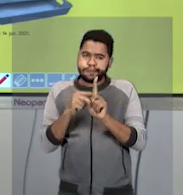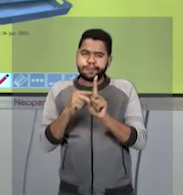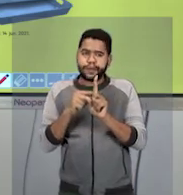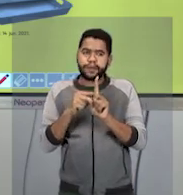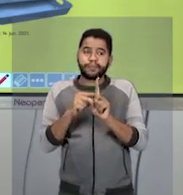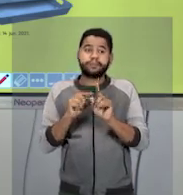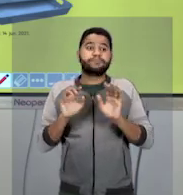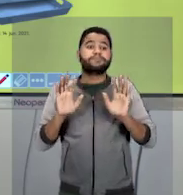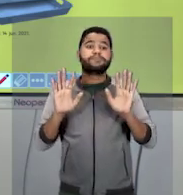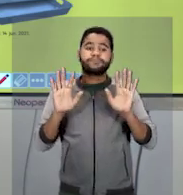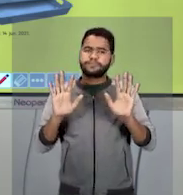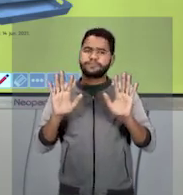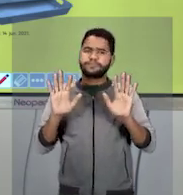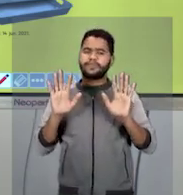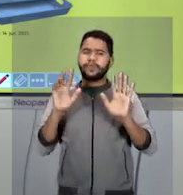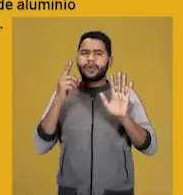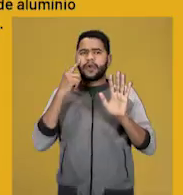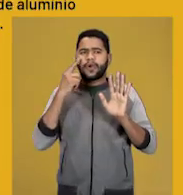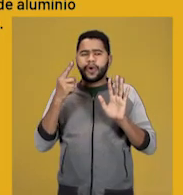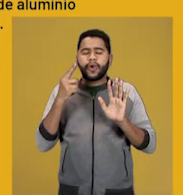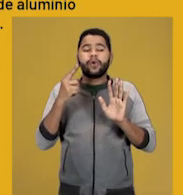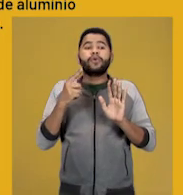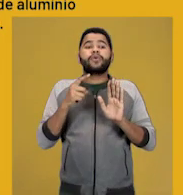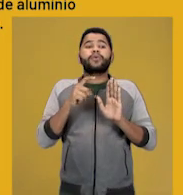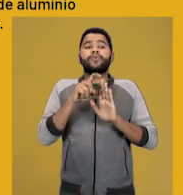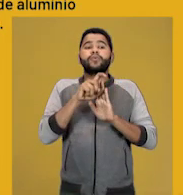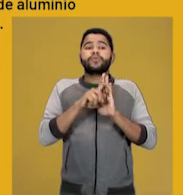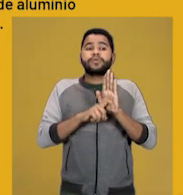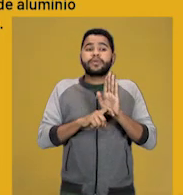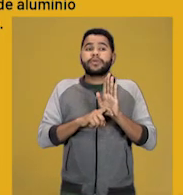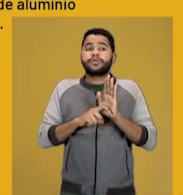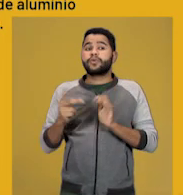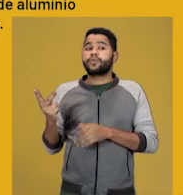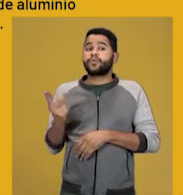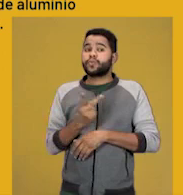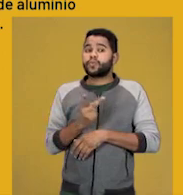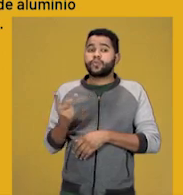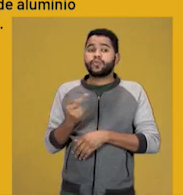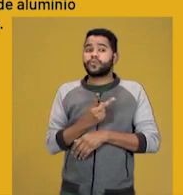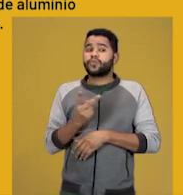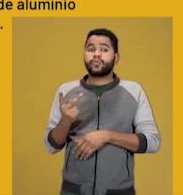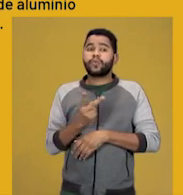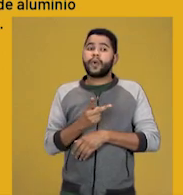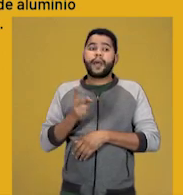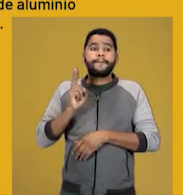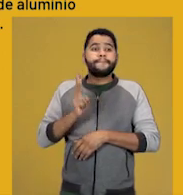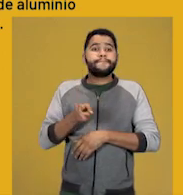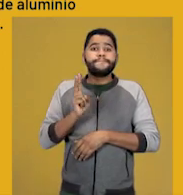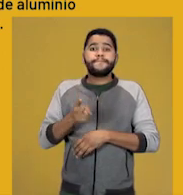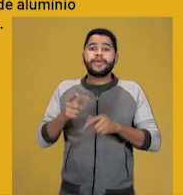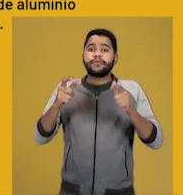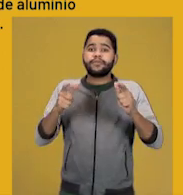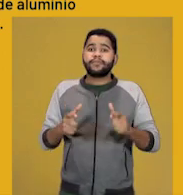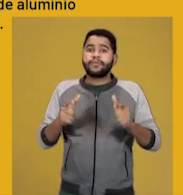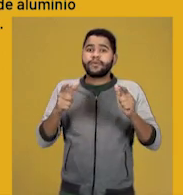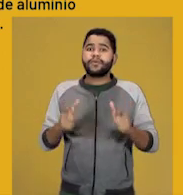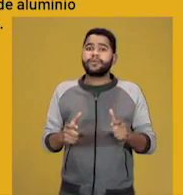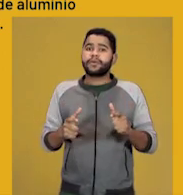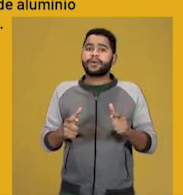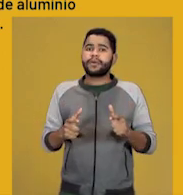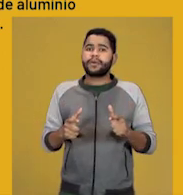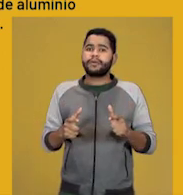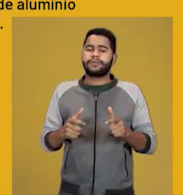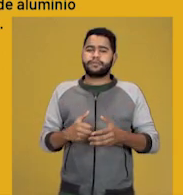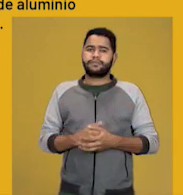inferior. Mas repara no texto que ele disse que ambas estão no mesmo laboratório, sobre uma mesa